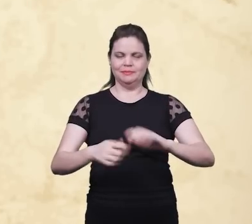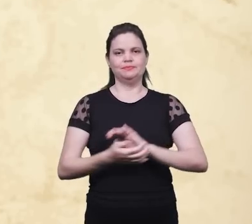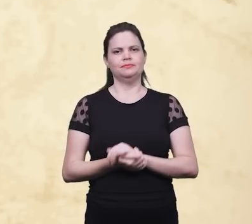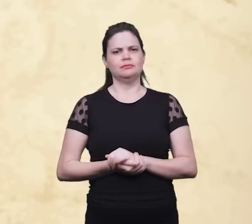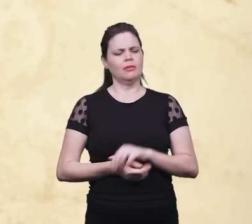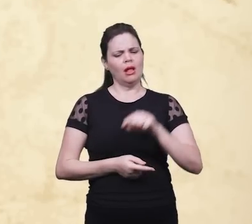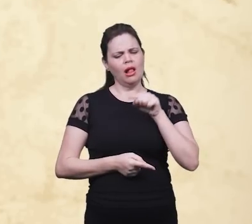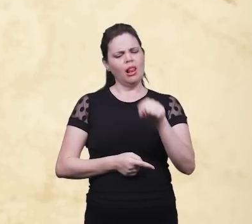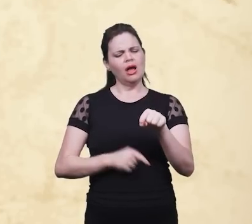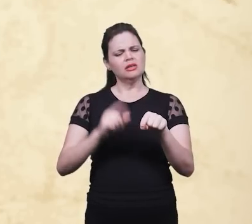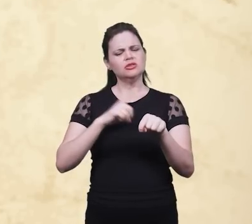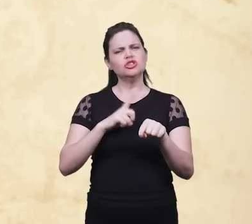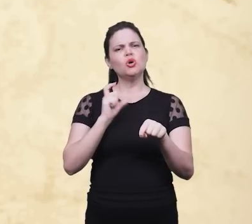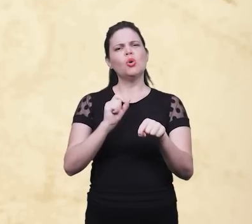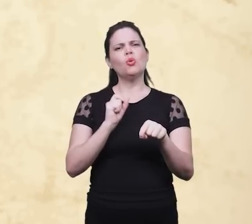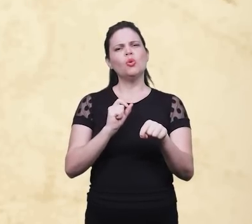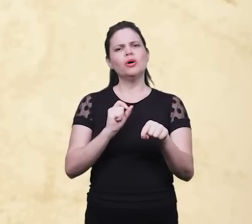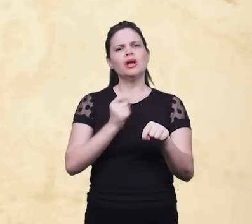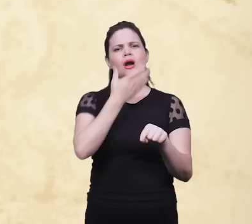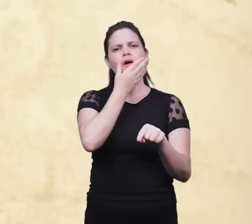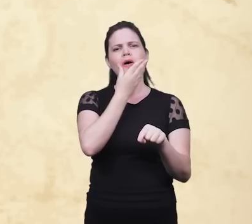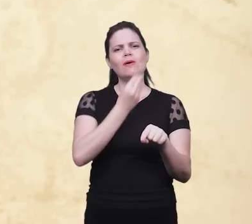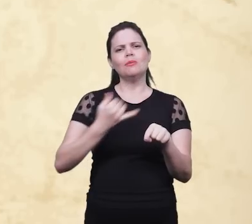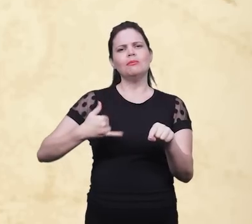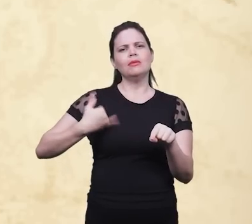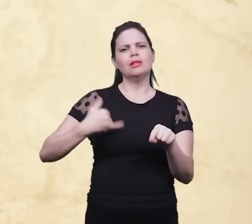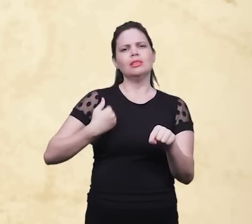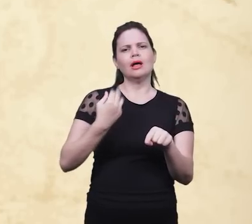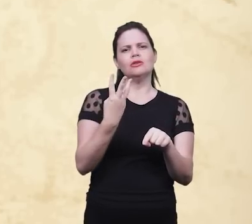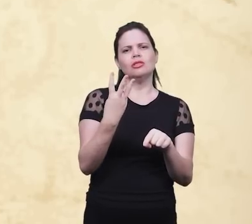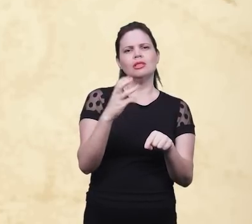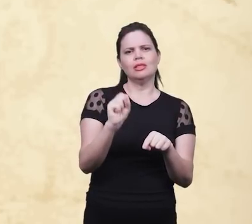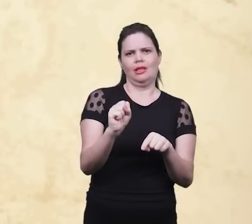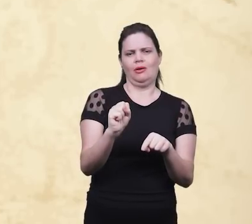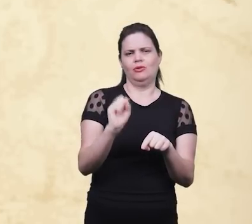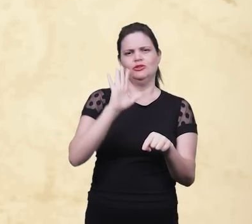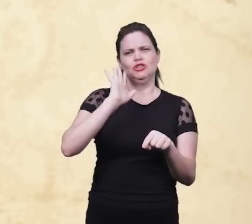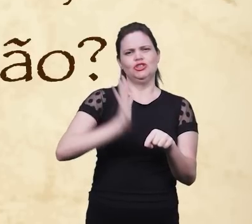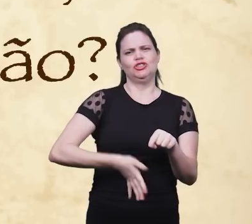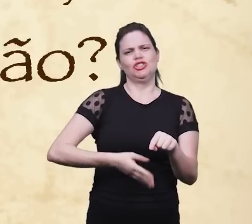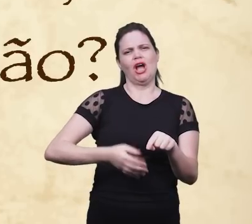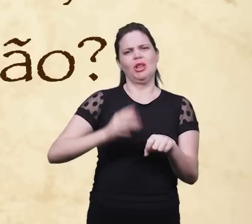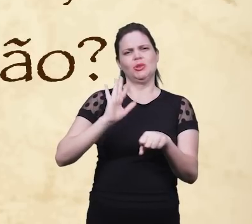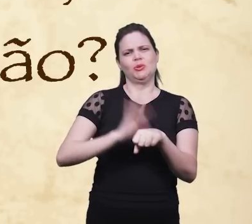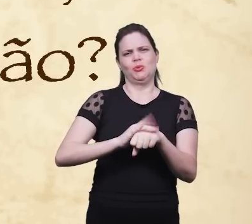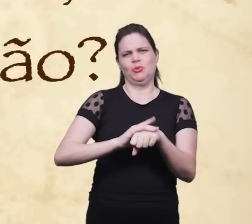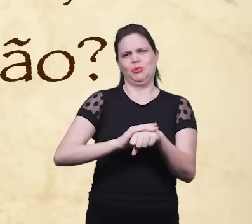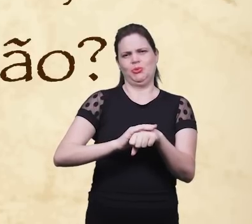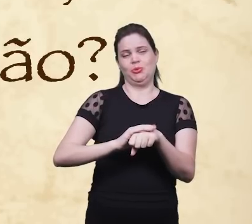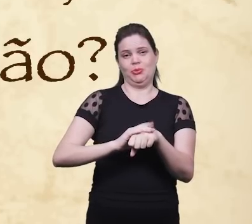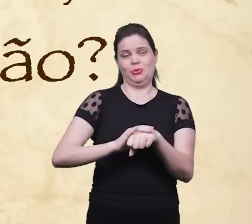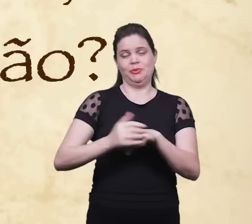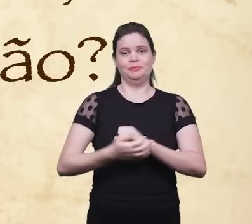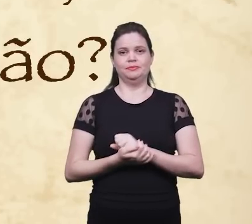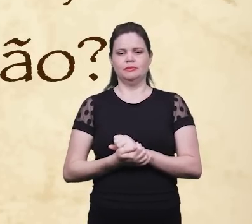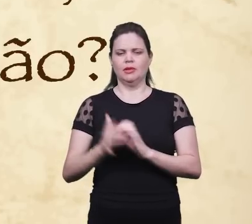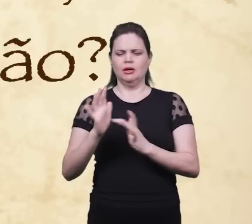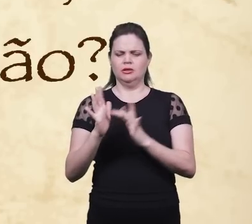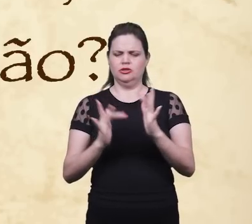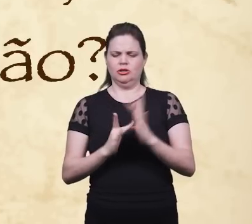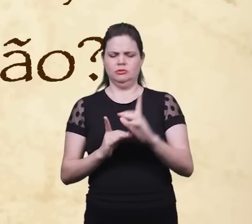ali um homem que havia 38 anos se achava enfermo. Jesus, vendo este